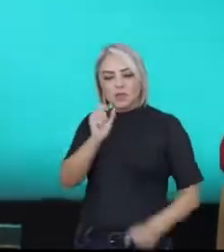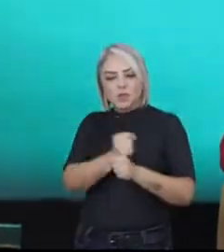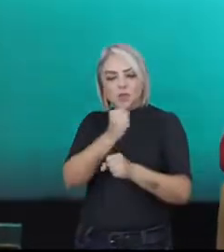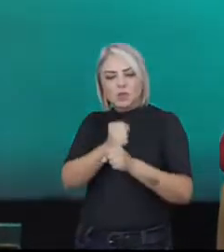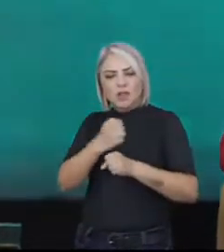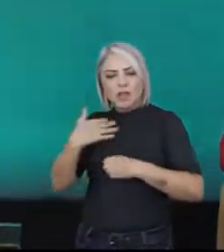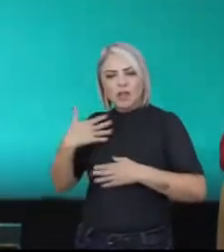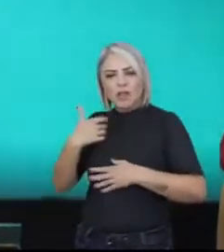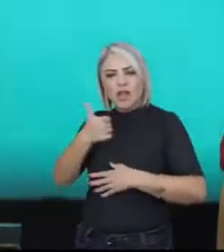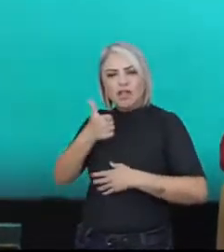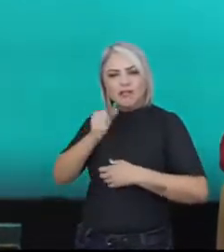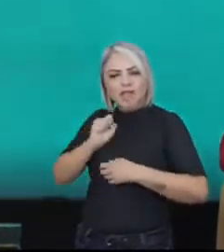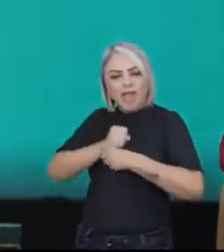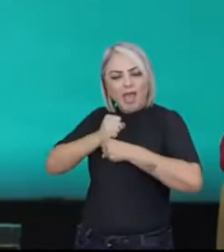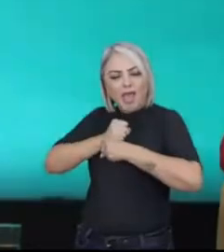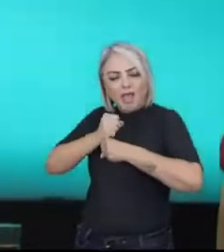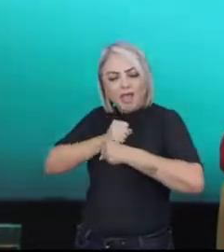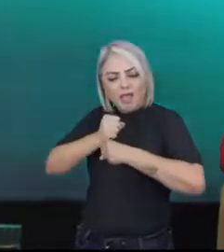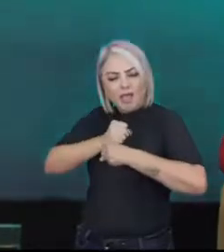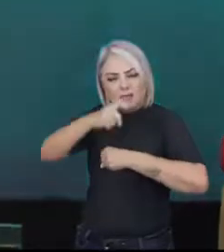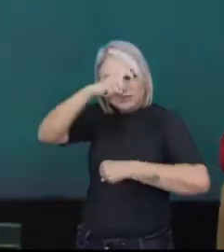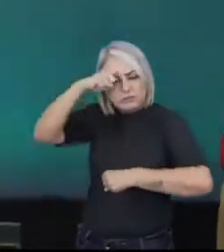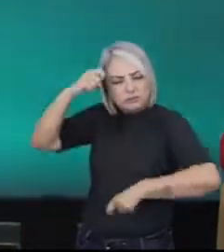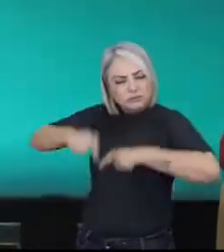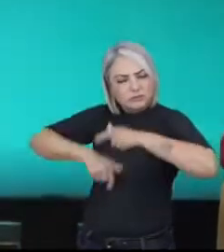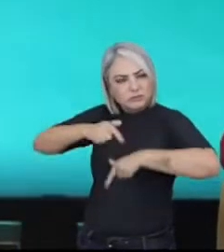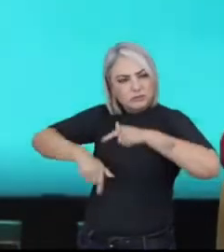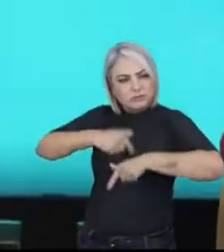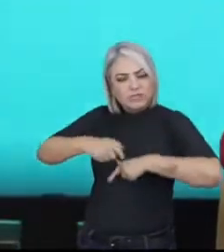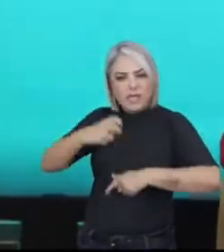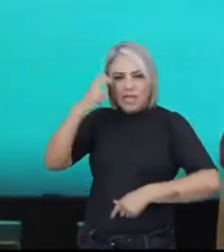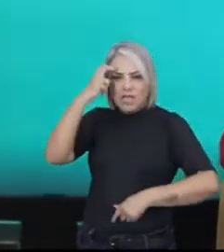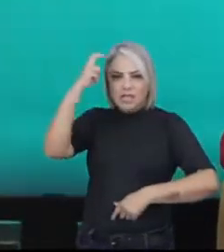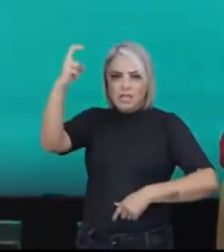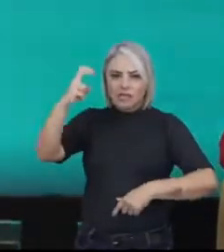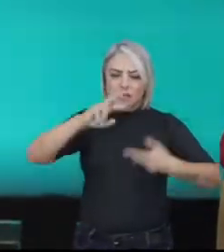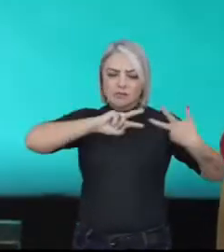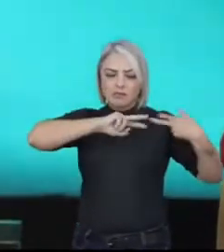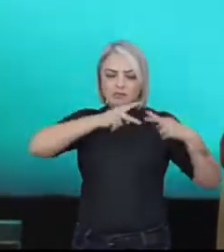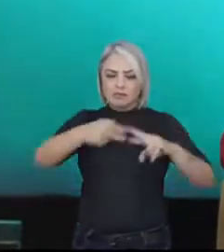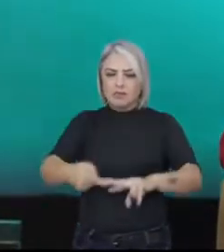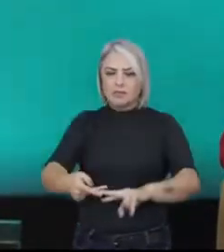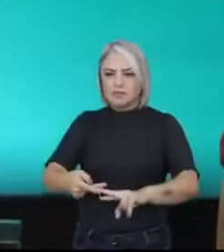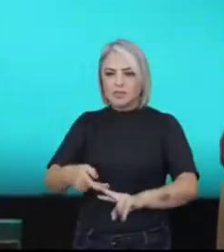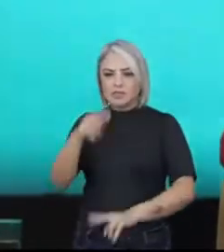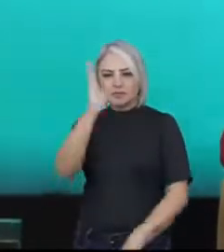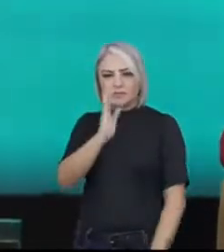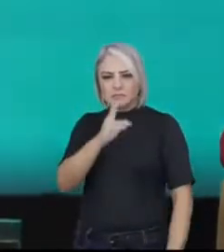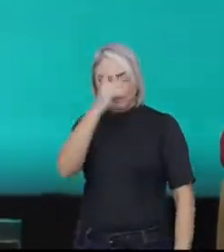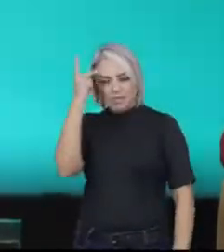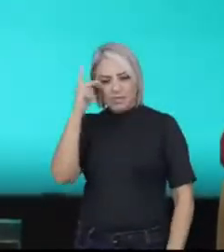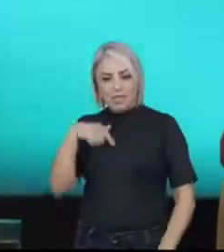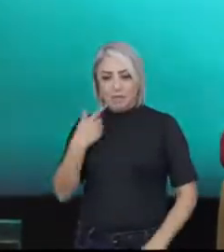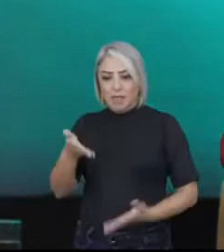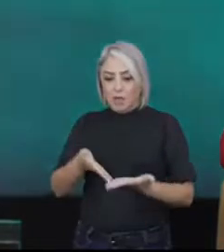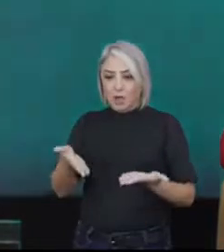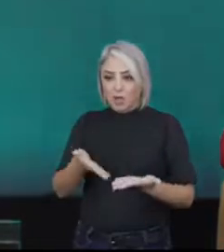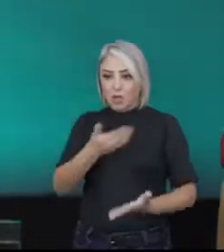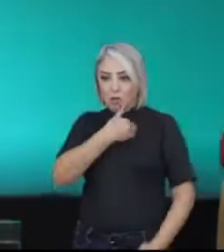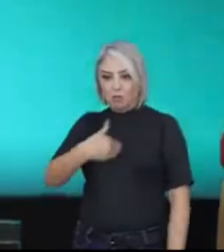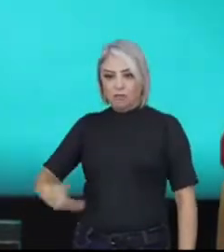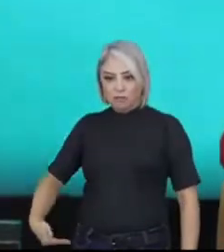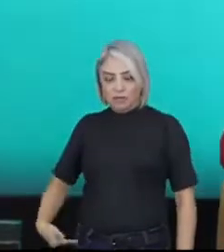décadas com o suor e a inteligência de gerações de brasileiros. Mas o atual governo faz de tudo